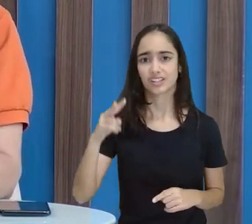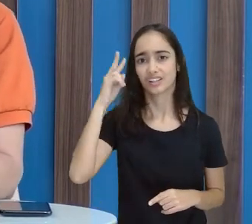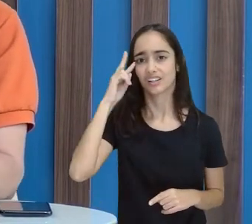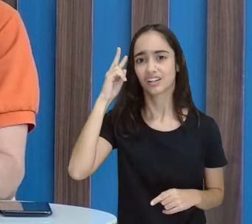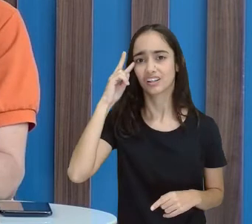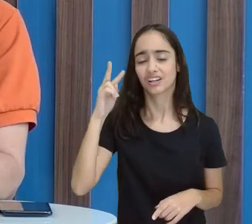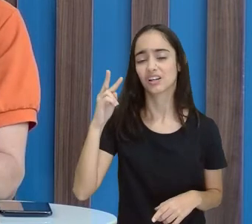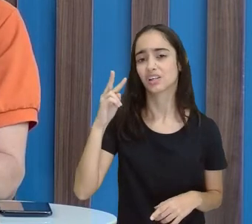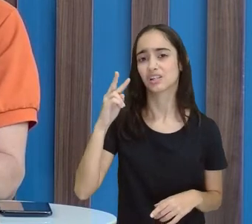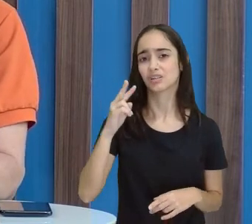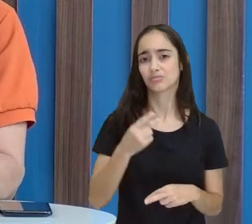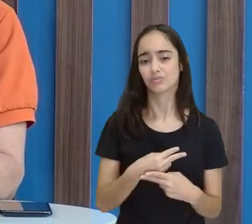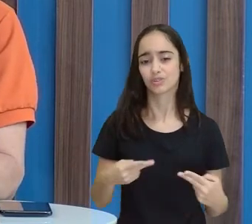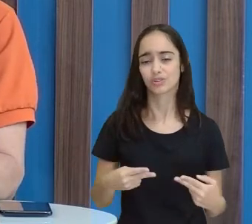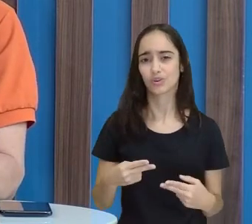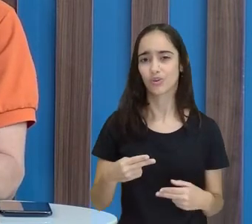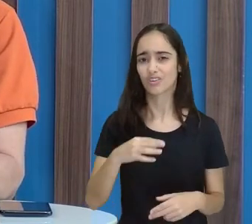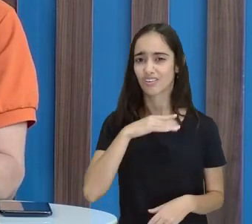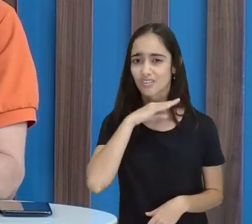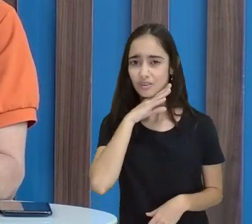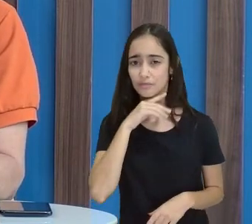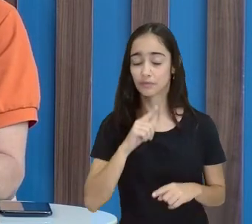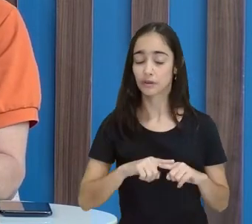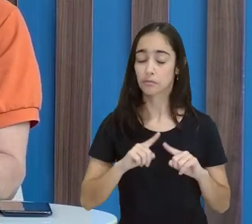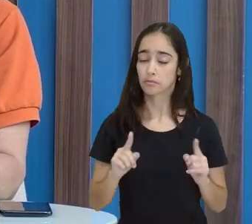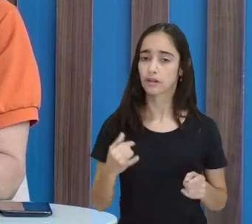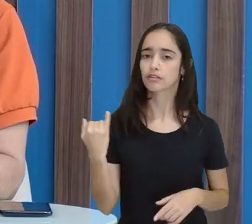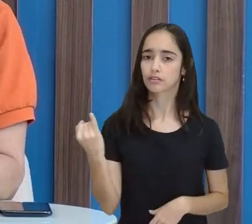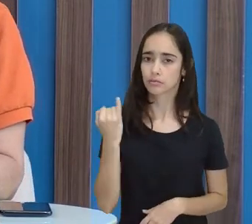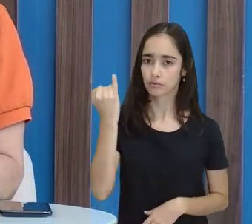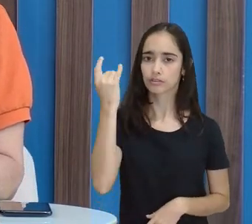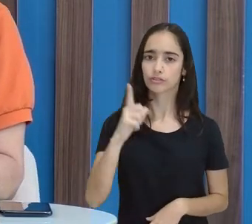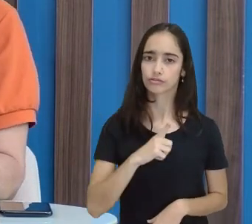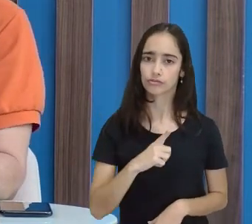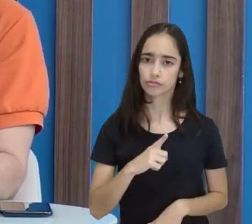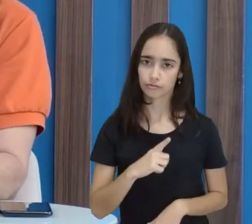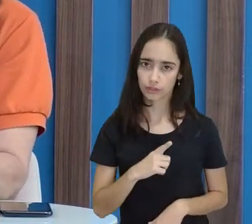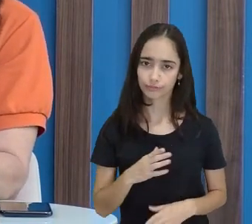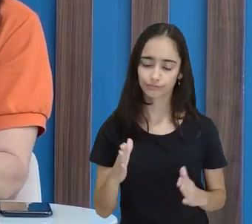gente tenha sempre um termômetrozinho em casa, né? Aquela questão